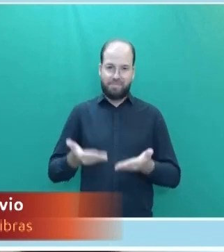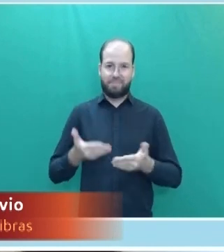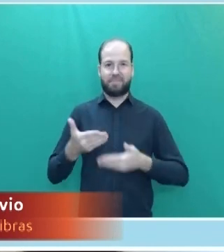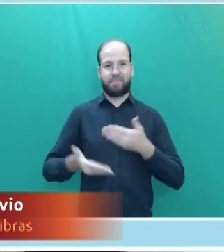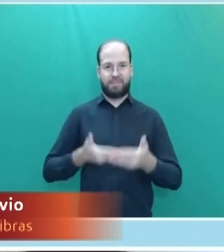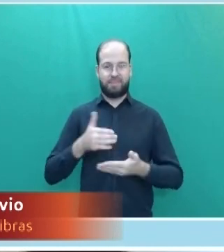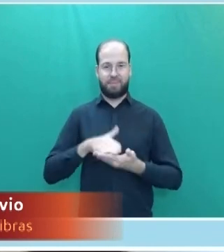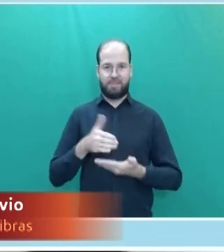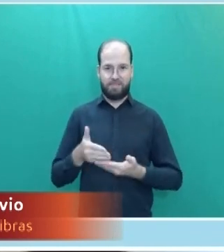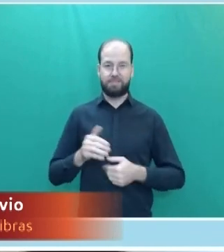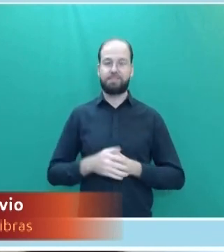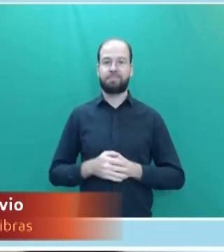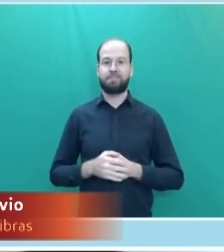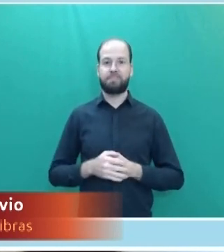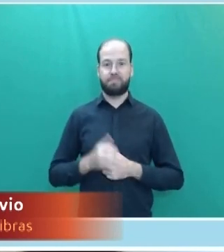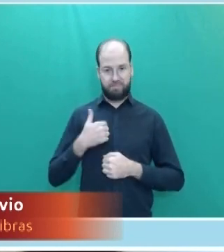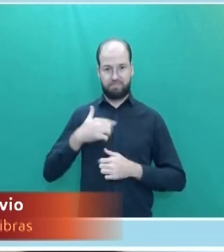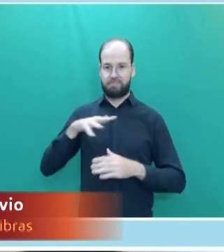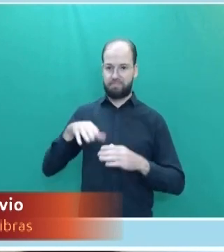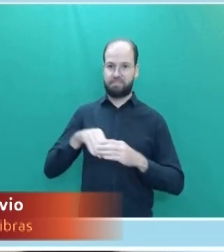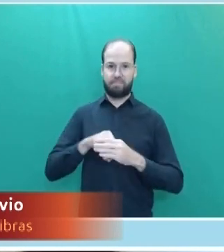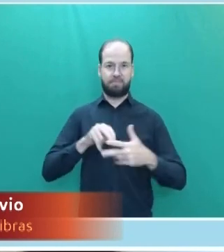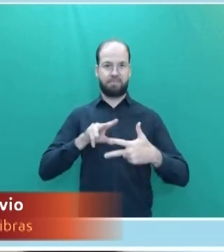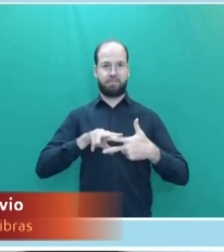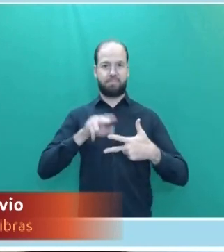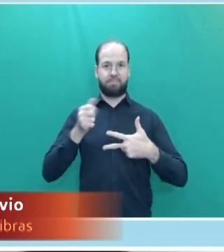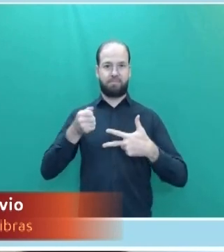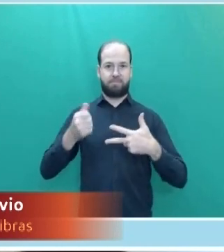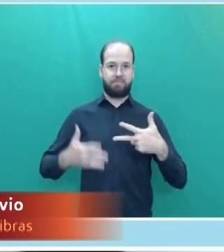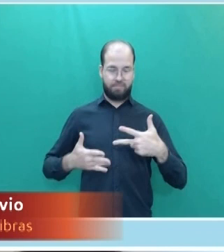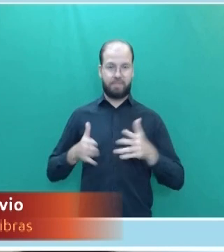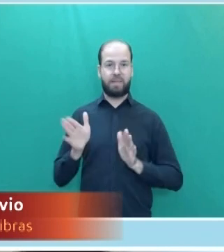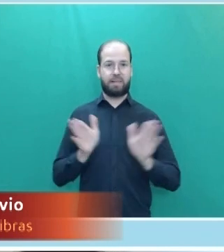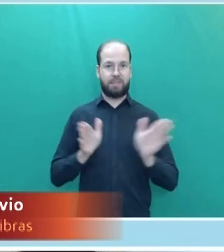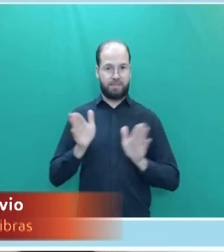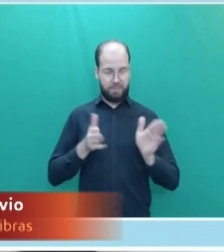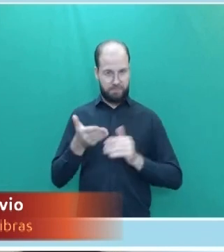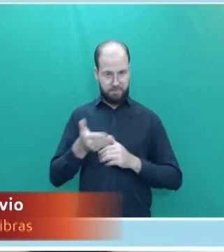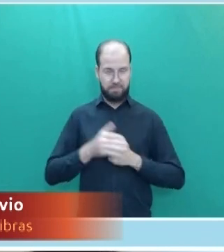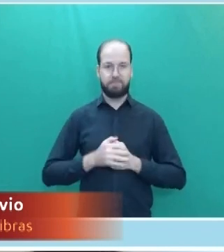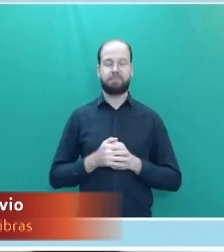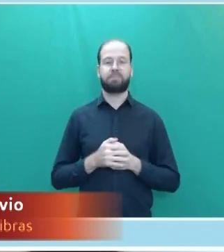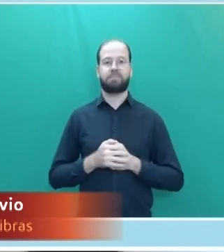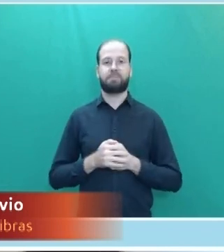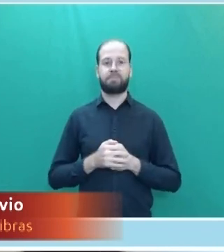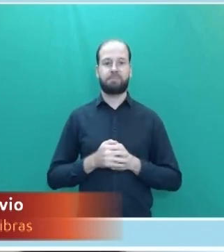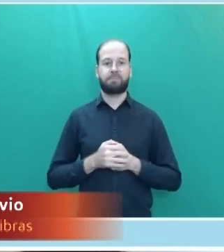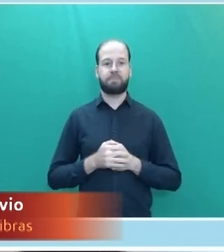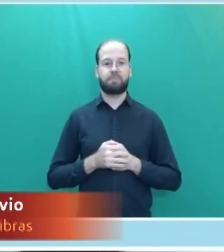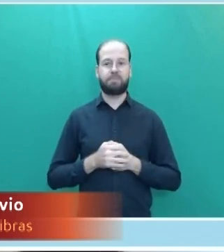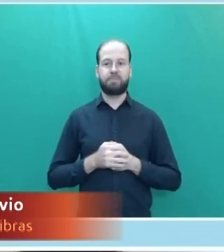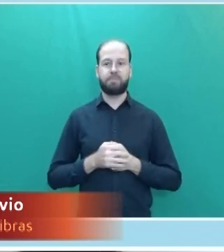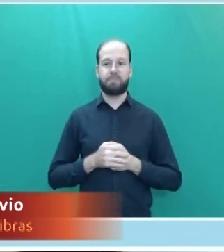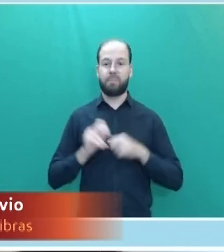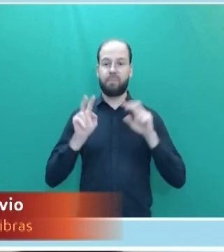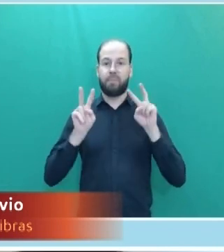integrante do Labitave, nosso laboratório de tradução audiovisual acessível. Bom, e o tema de hoje é a